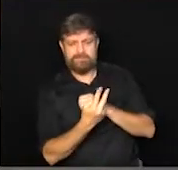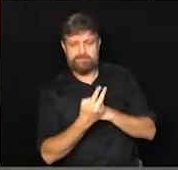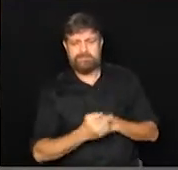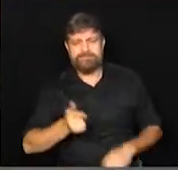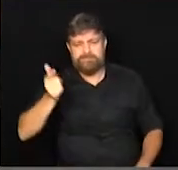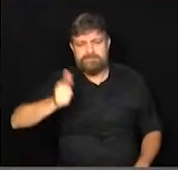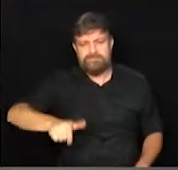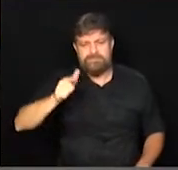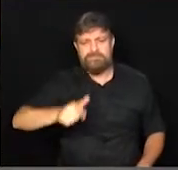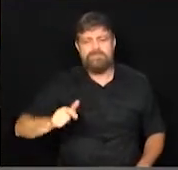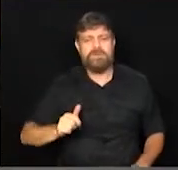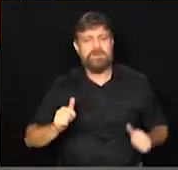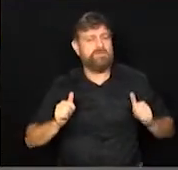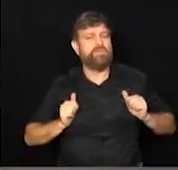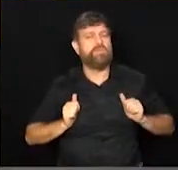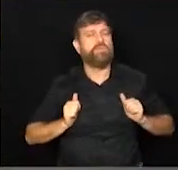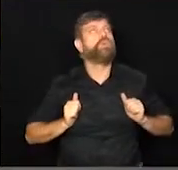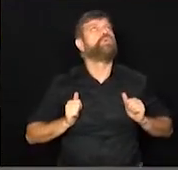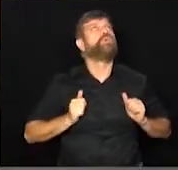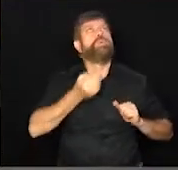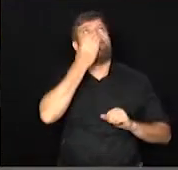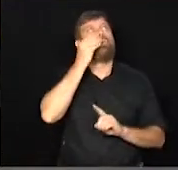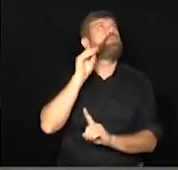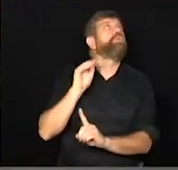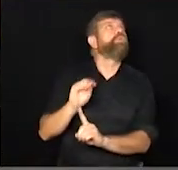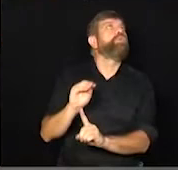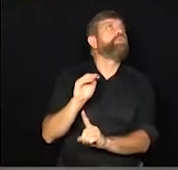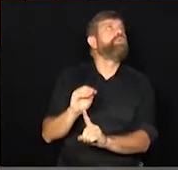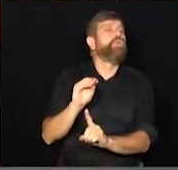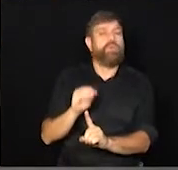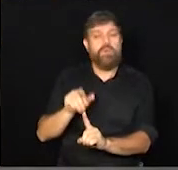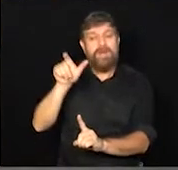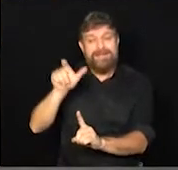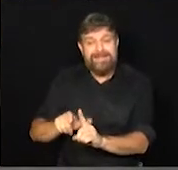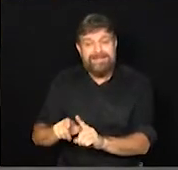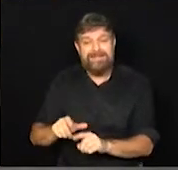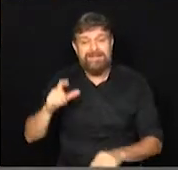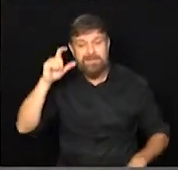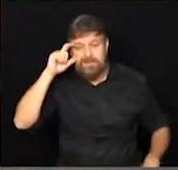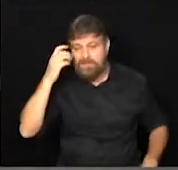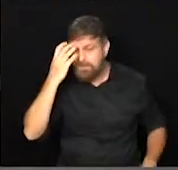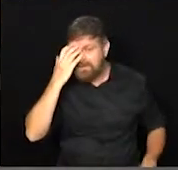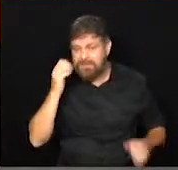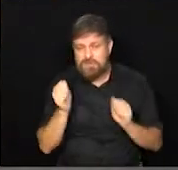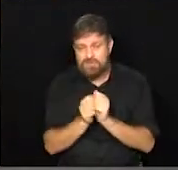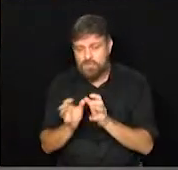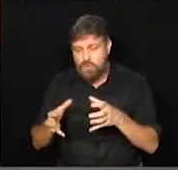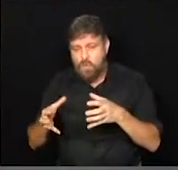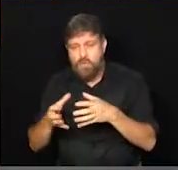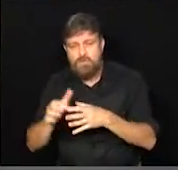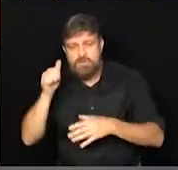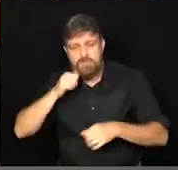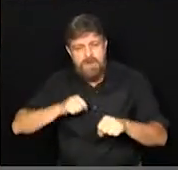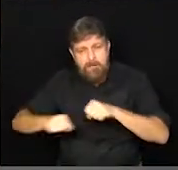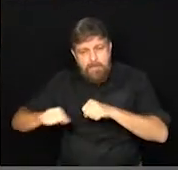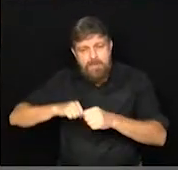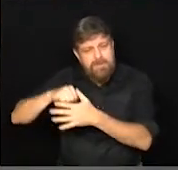recorrentemente negligenciado os apelos da Maria da Penha. Então, a Maria da Penha, junto com organizações feministas,